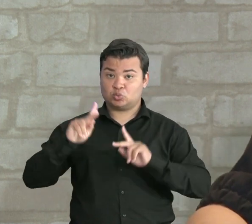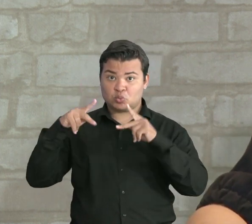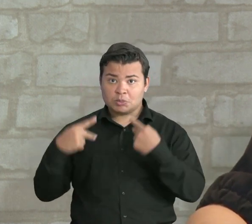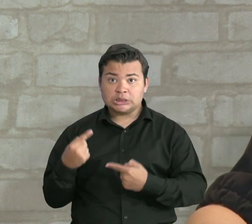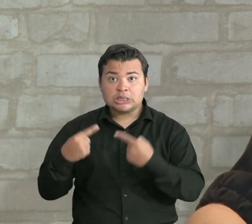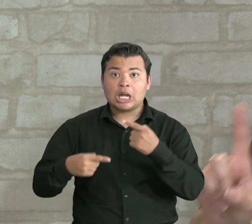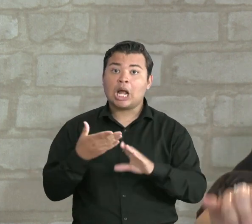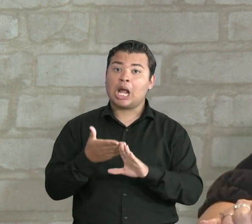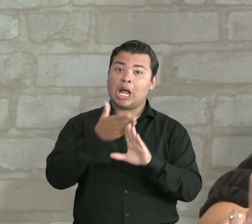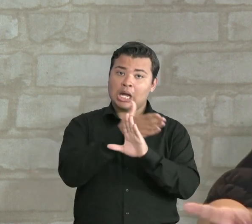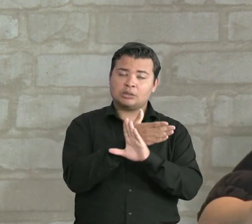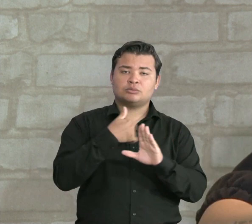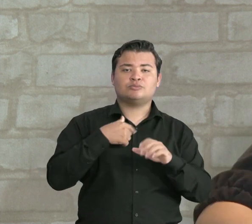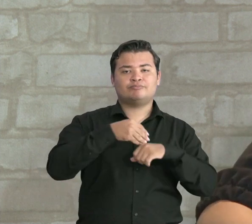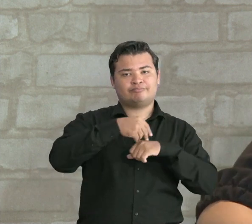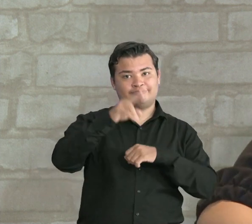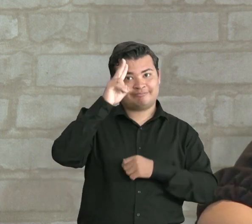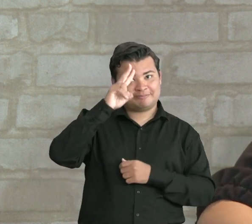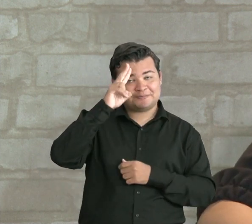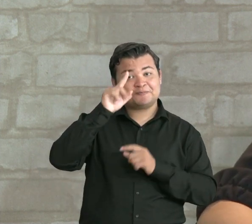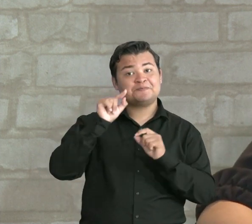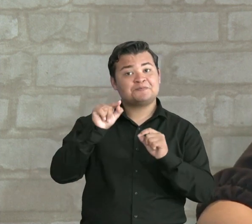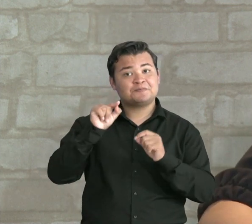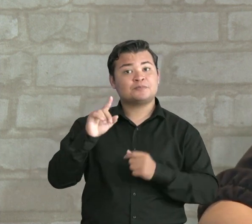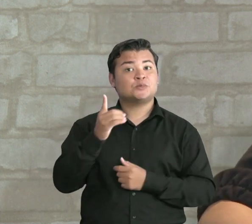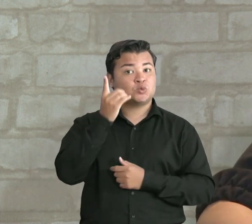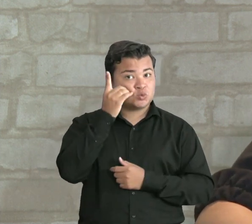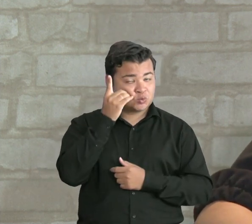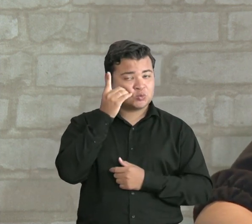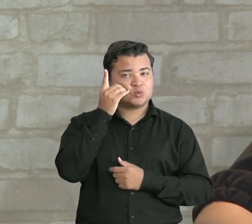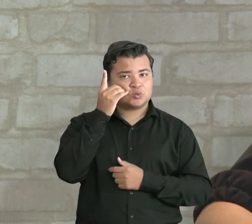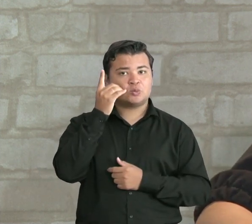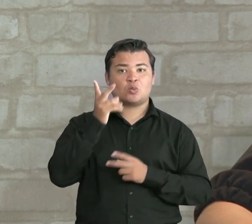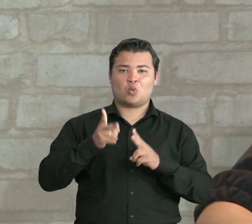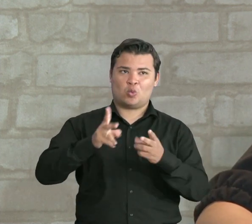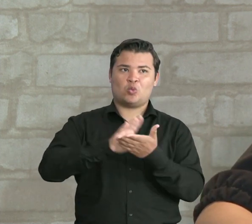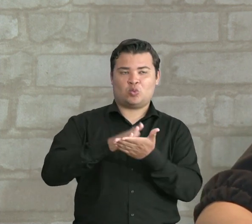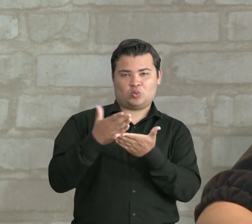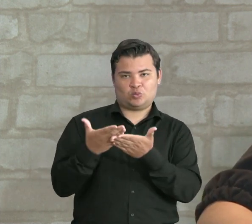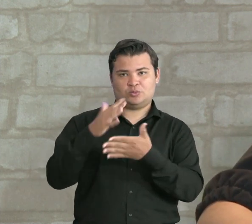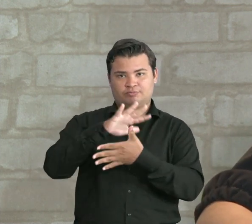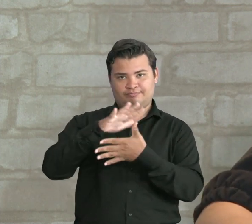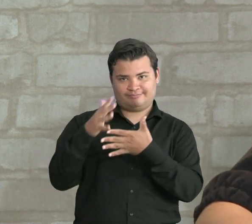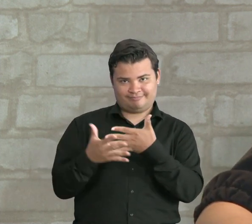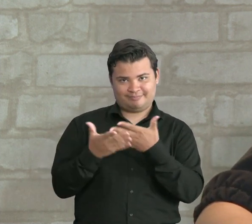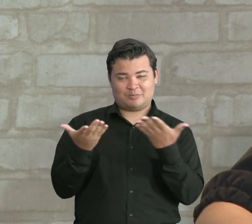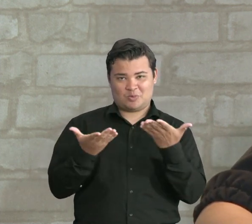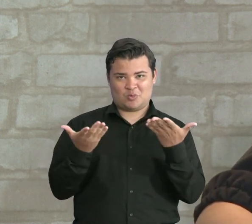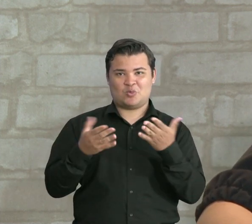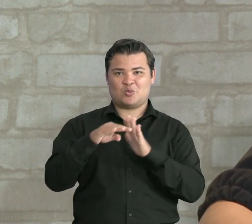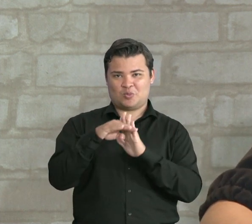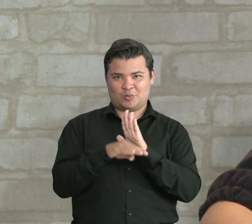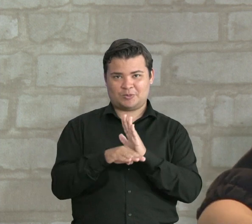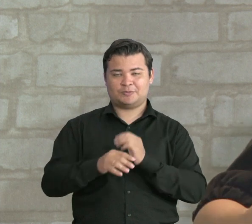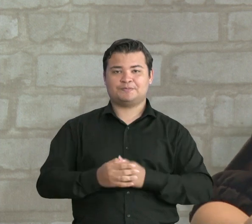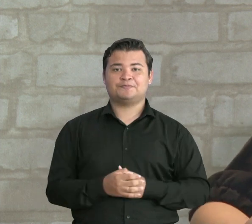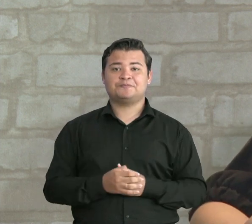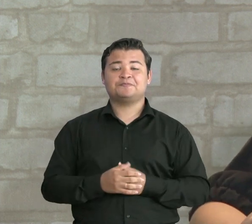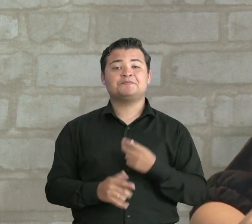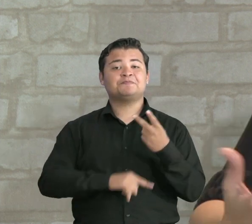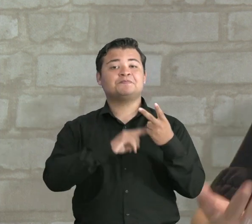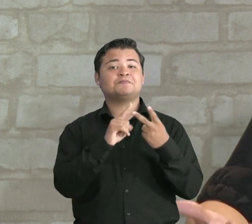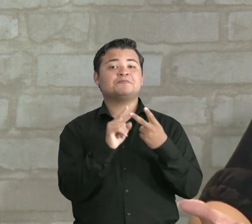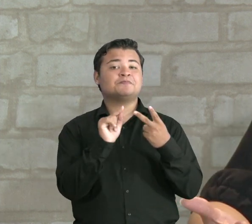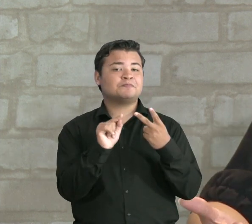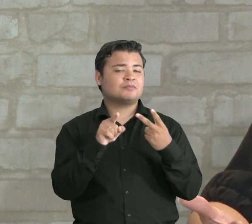algumas coisas. A primeira é que o Diogo Marques continua fazendo a interpretação para Libras durante o nosso programa. E a segunda